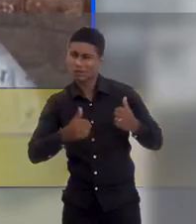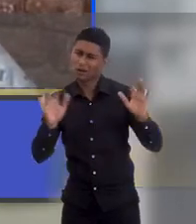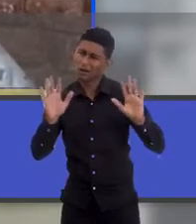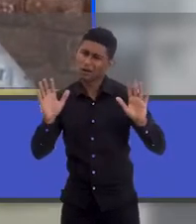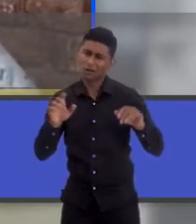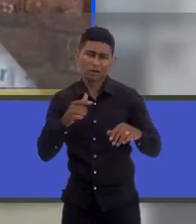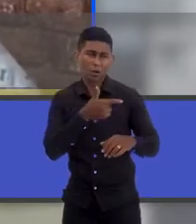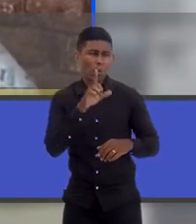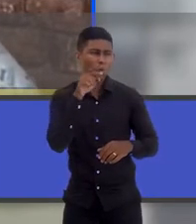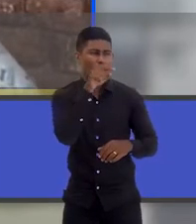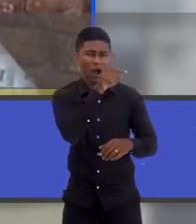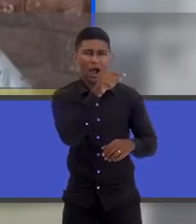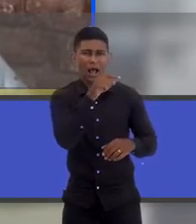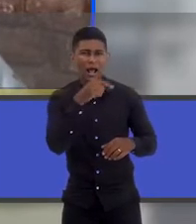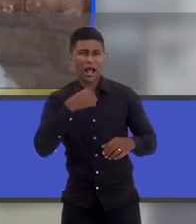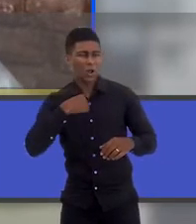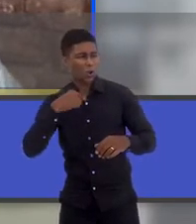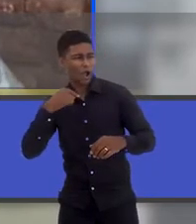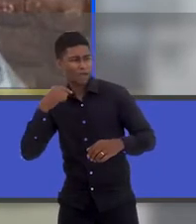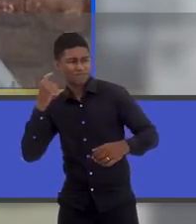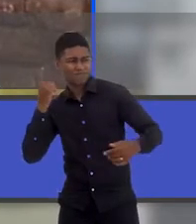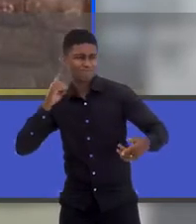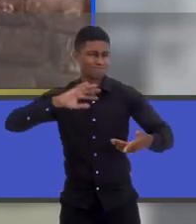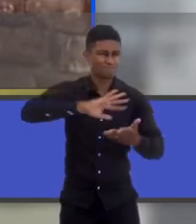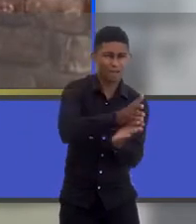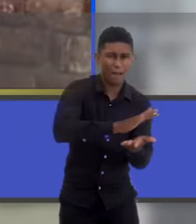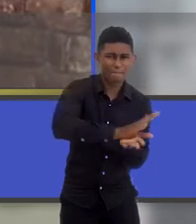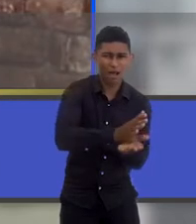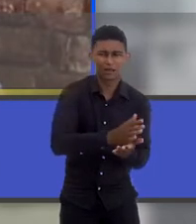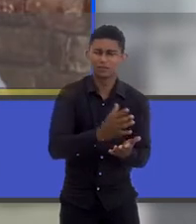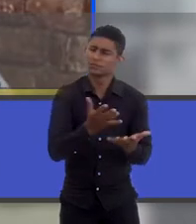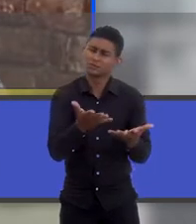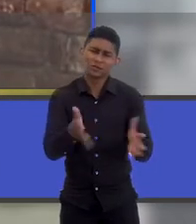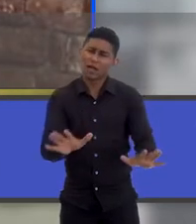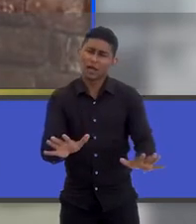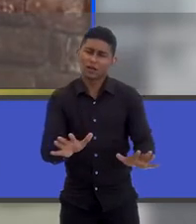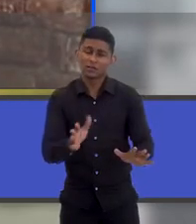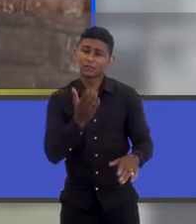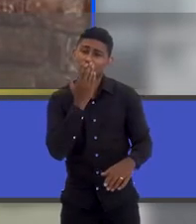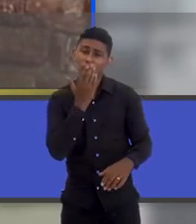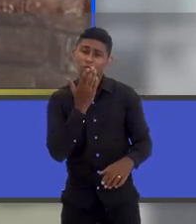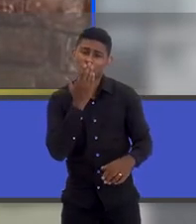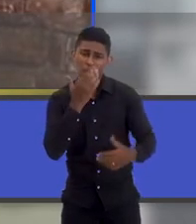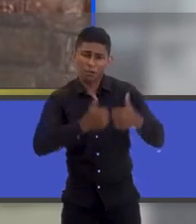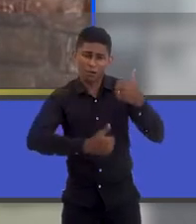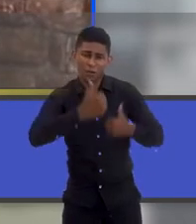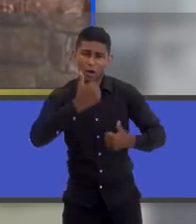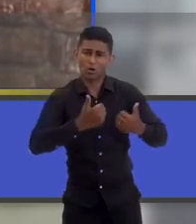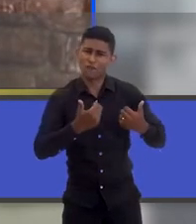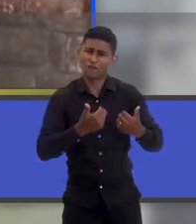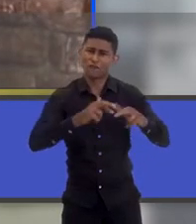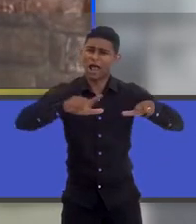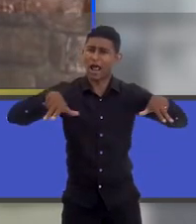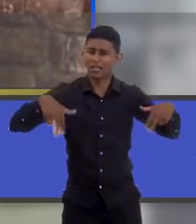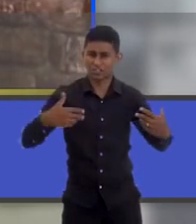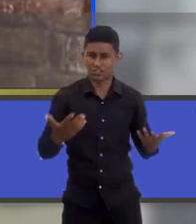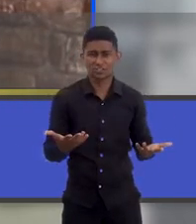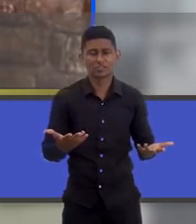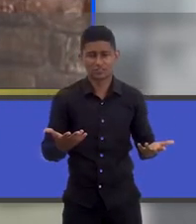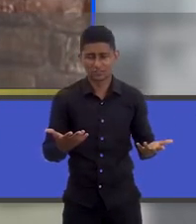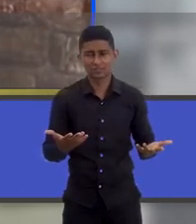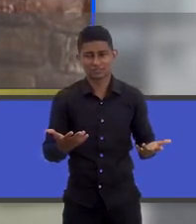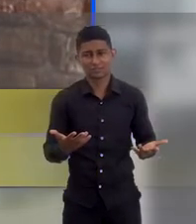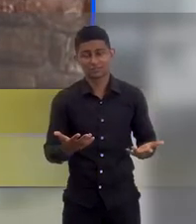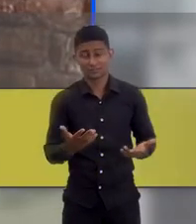outra escola se dê mal. Não é como no futebol, né, quando você tem torcidas de futebol, uma coisa até agressiva, muitas